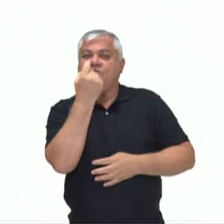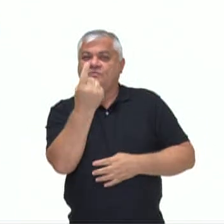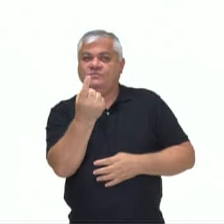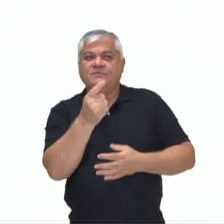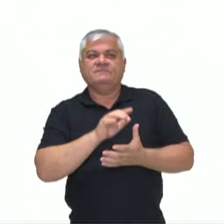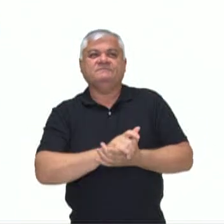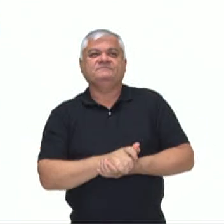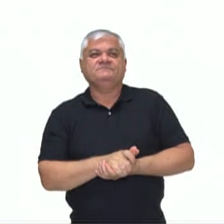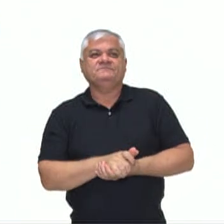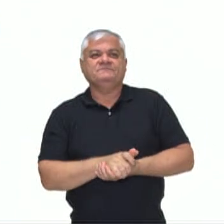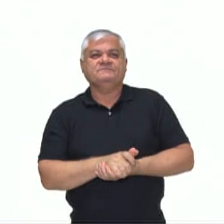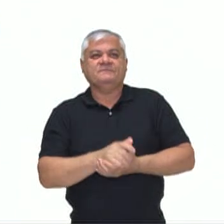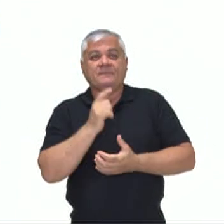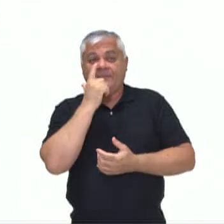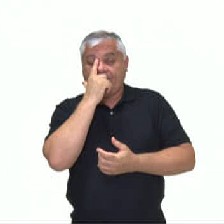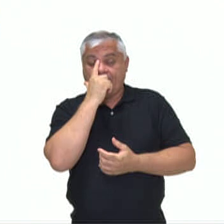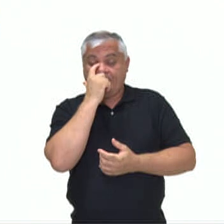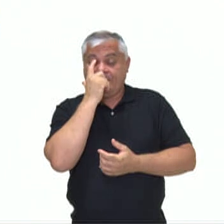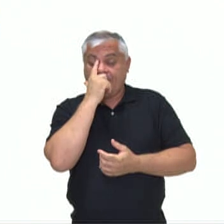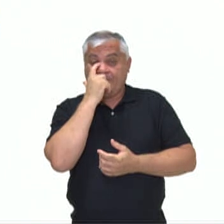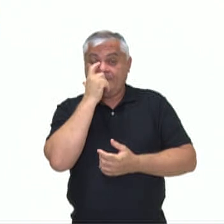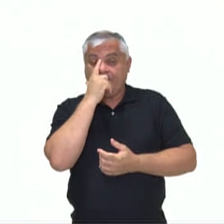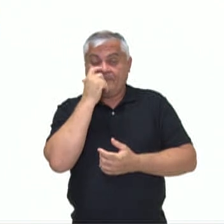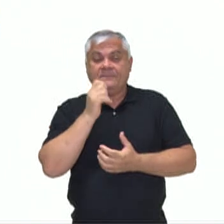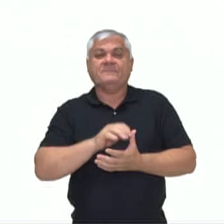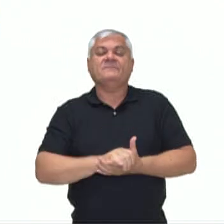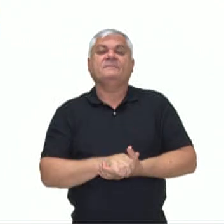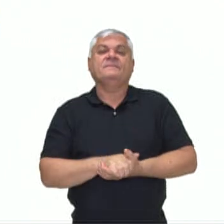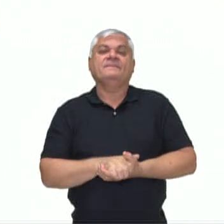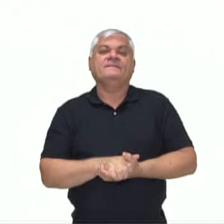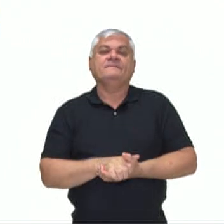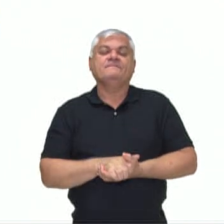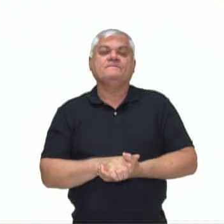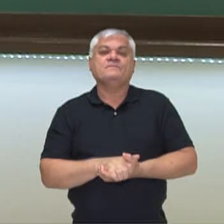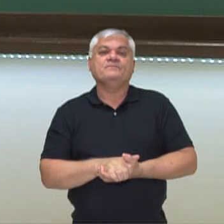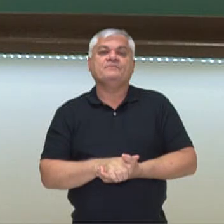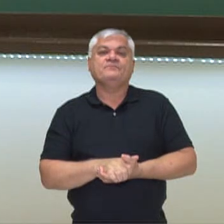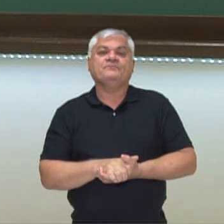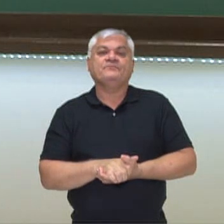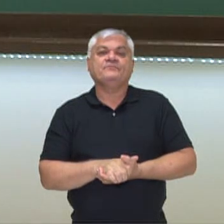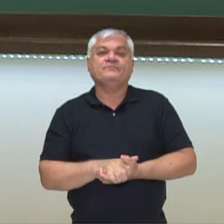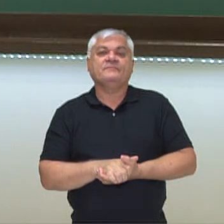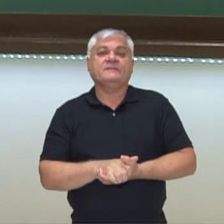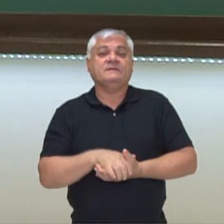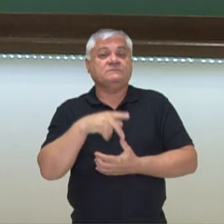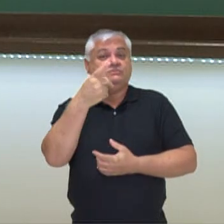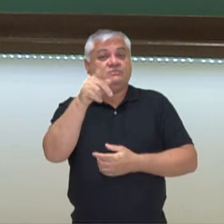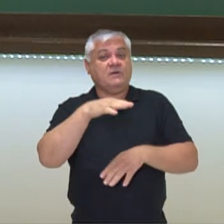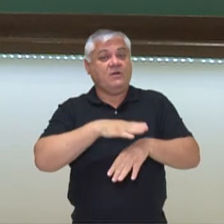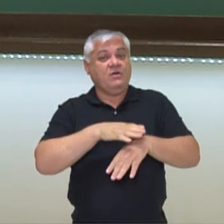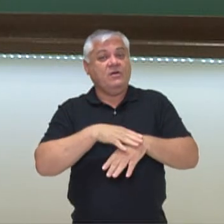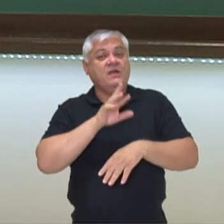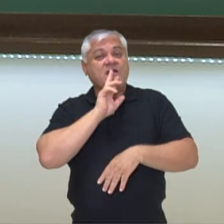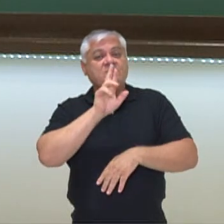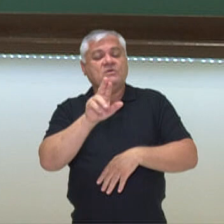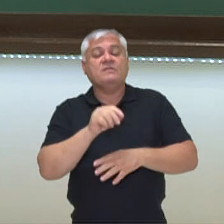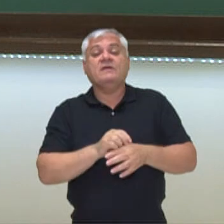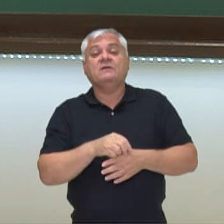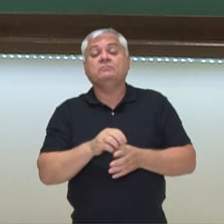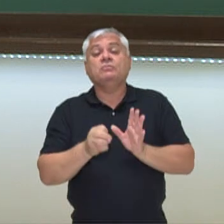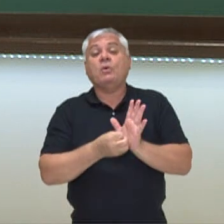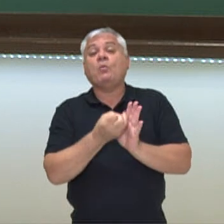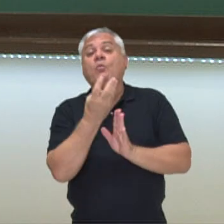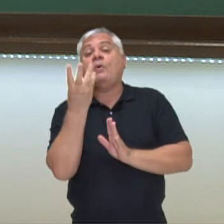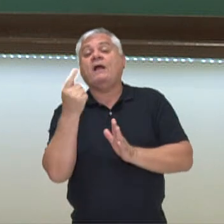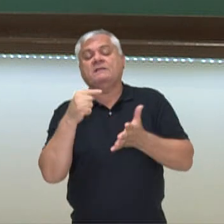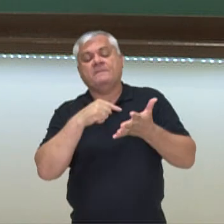to the text, what are the categories of poems? E aí, é sua hora de responder. Quais são as